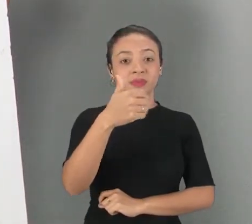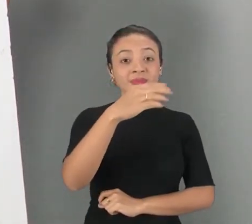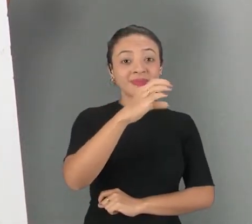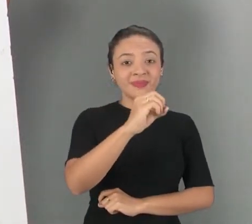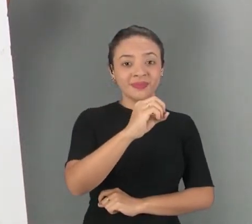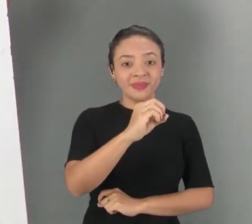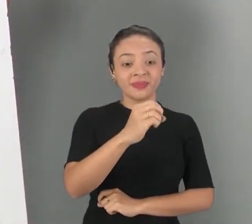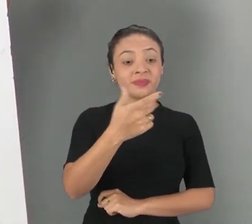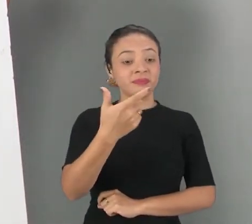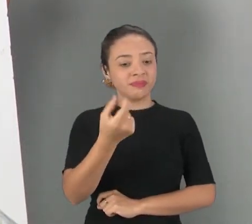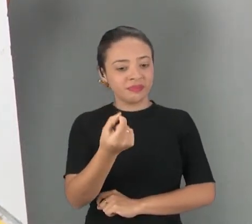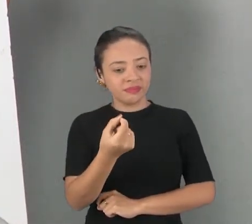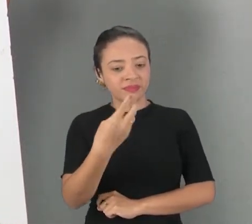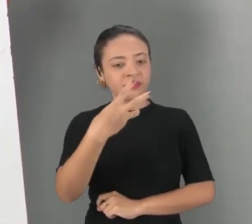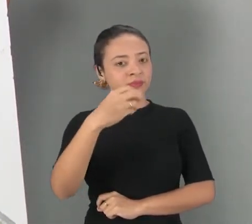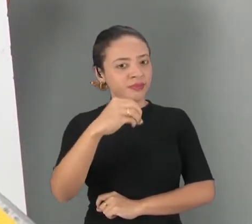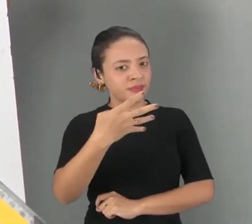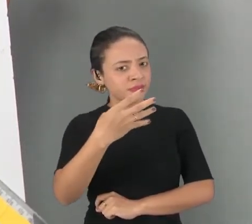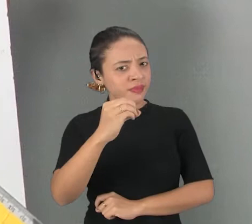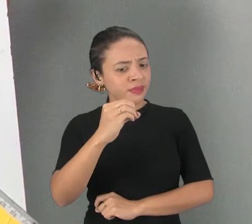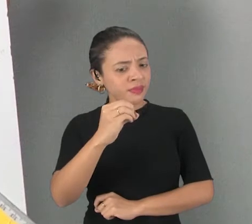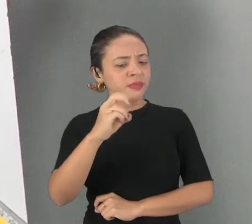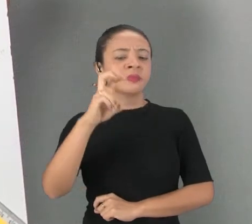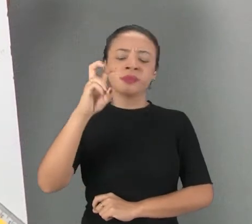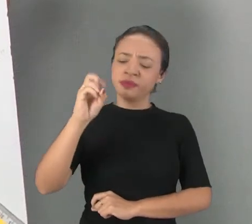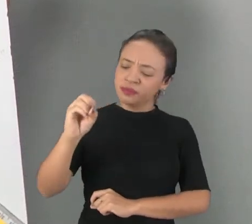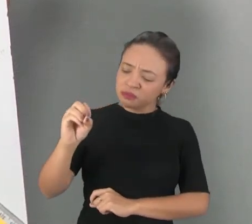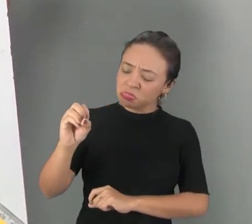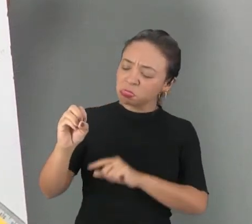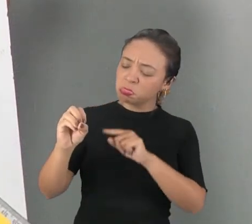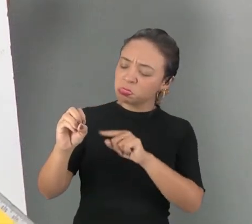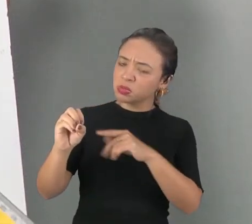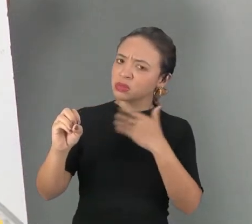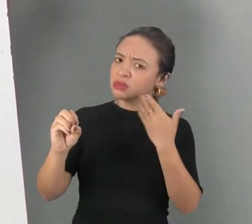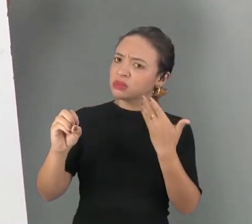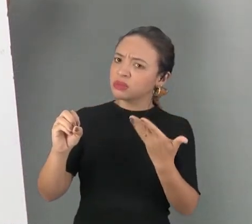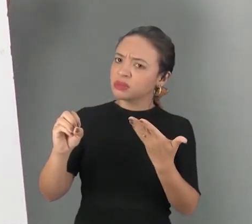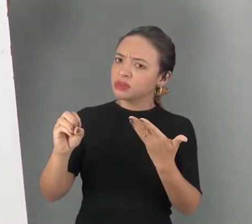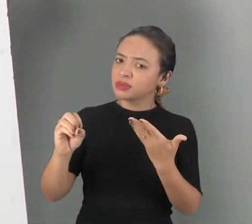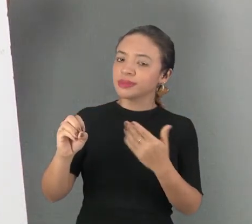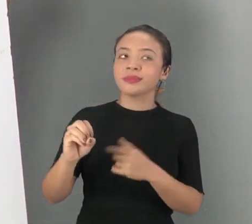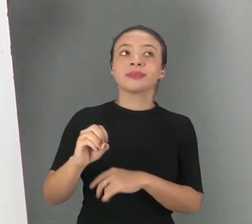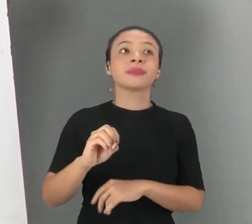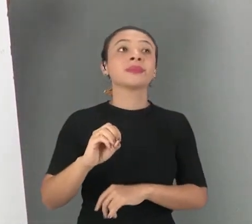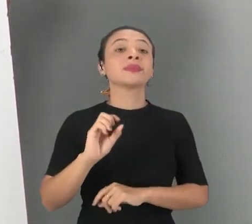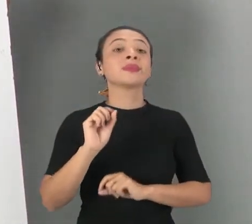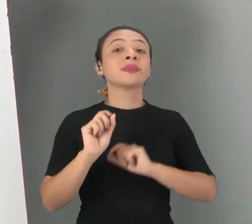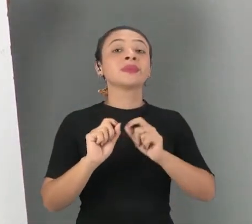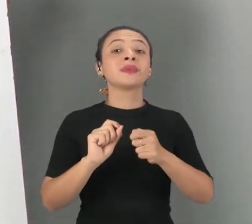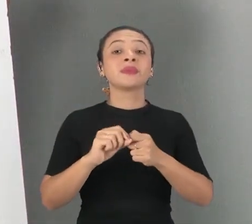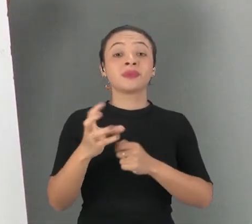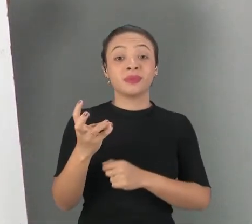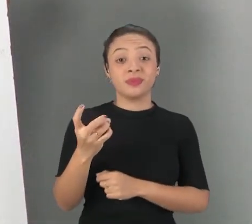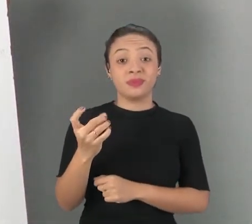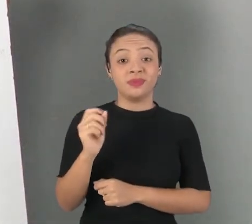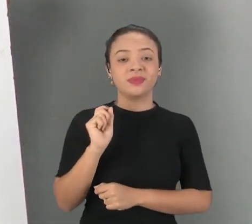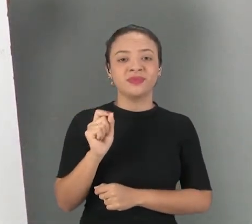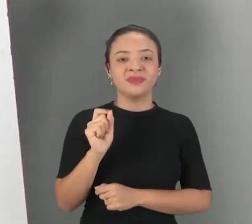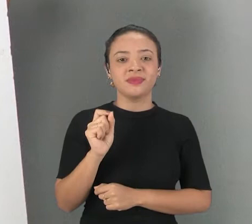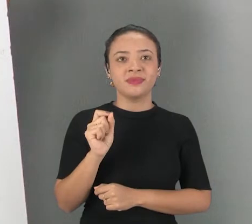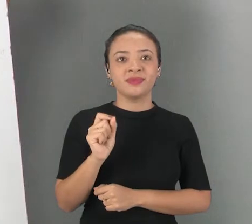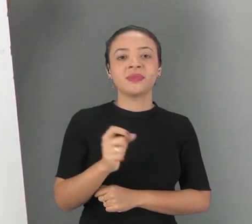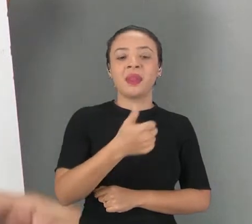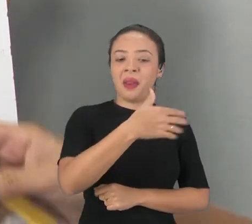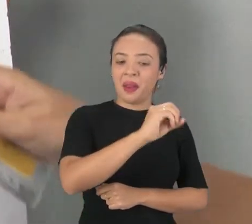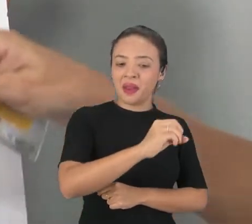10 20 30 40 50 aqui nós estamos realizando a contagem